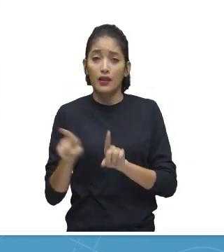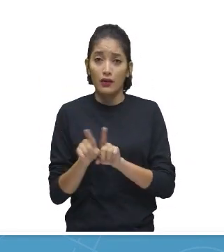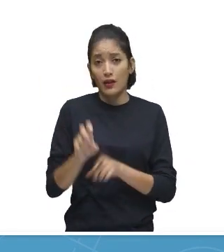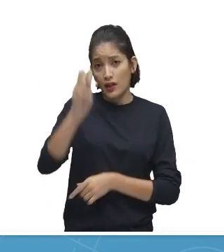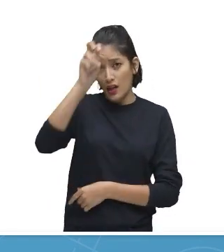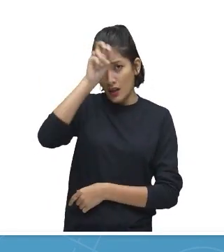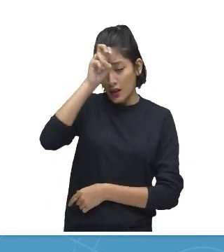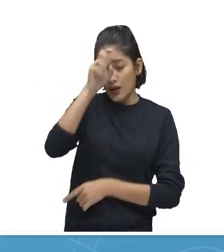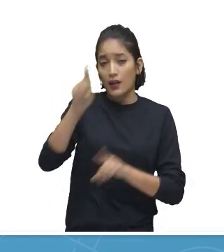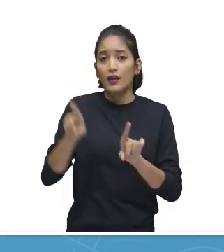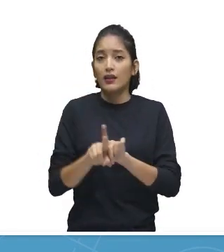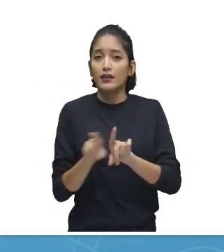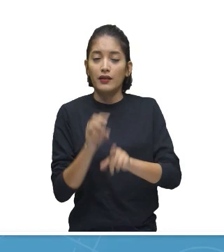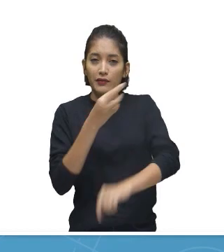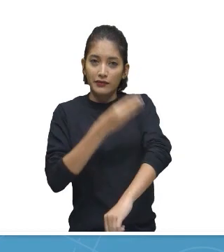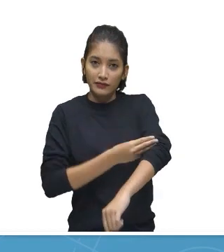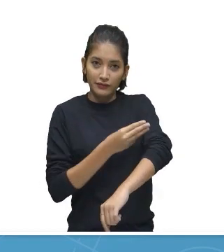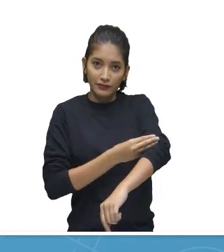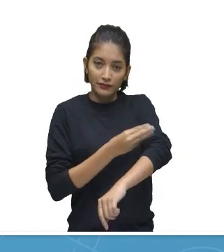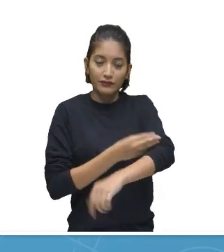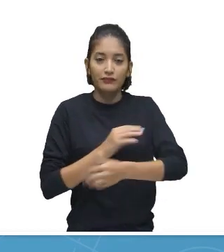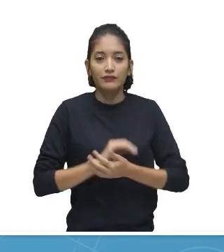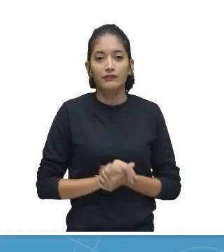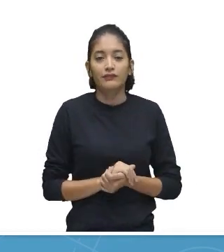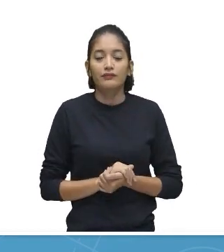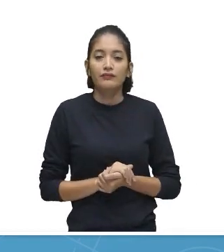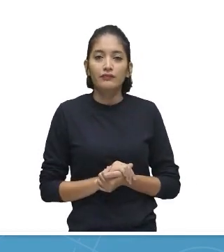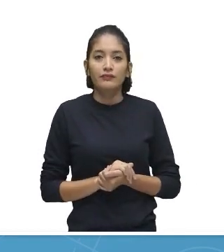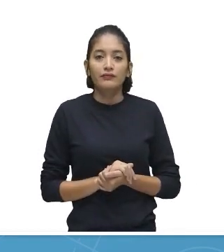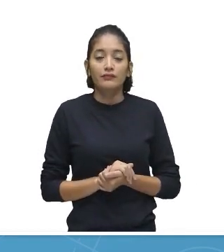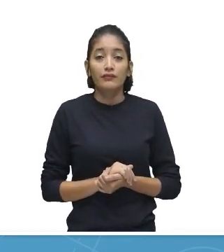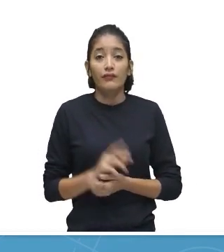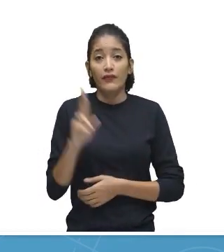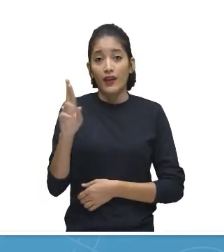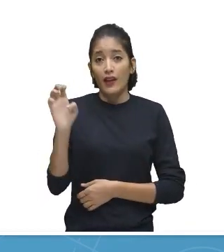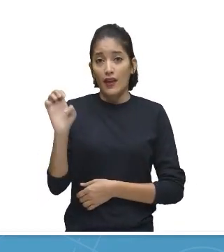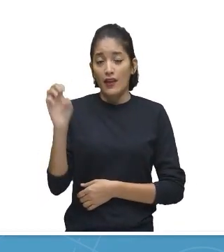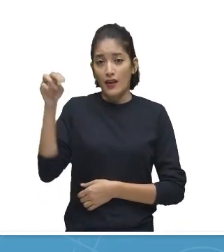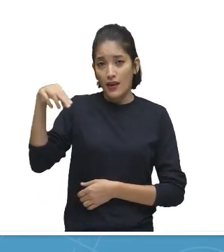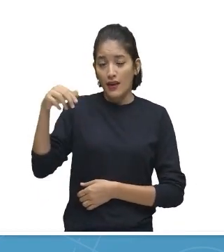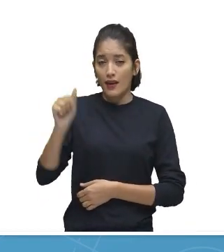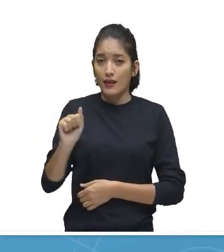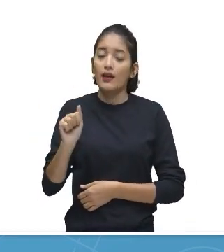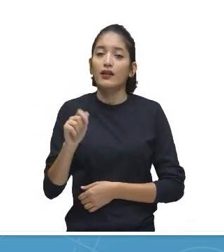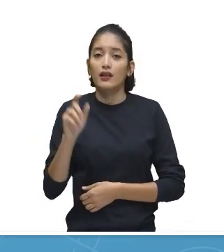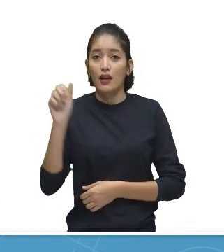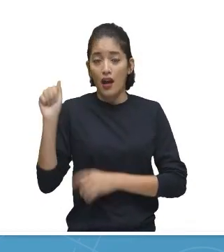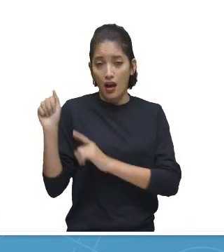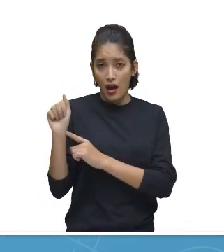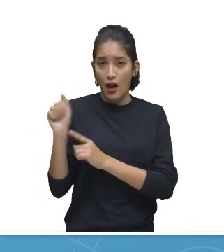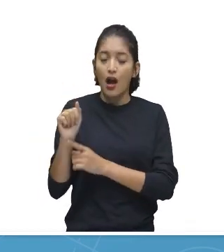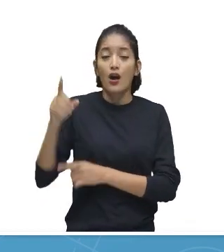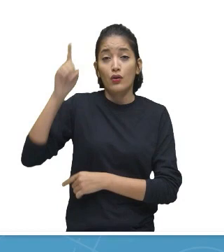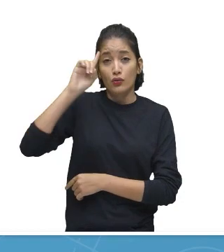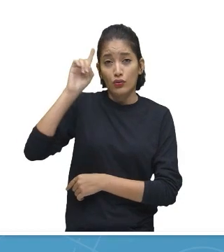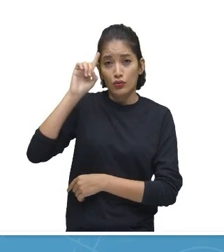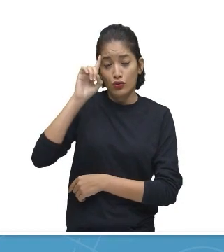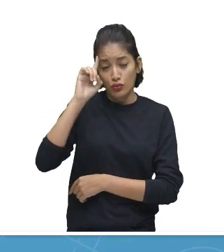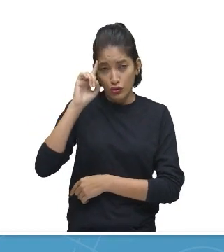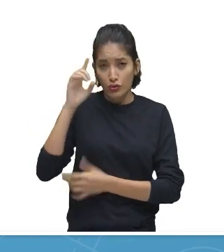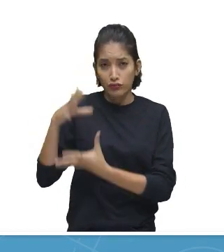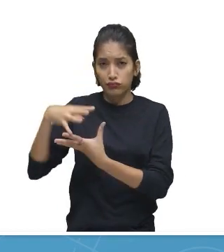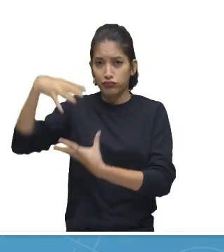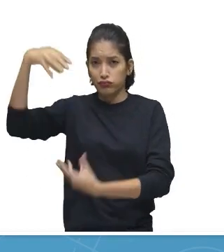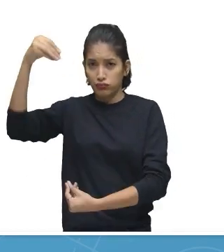e arte da Idade Média. O Renan colocou que a letra A é o dia a dia na época das divindades, certo?